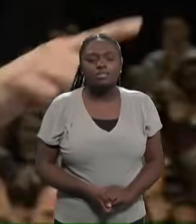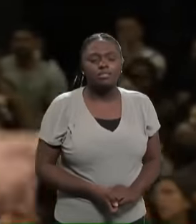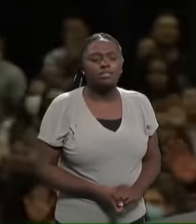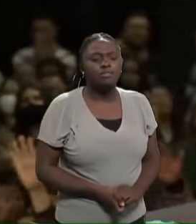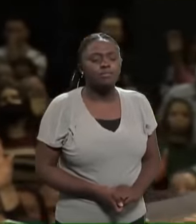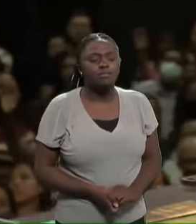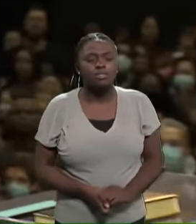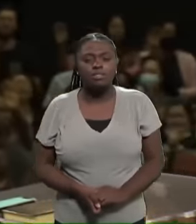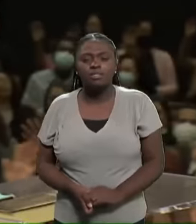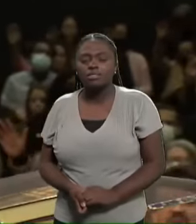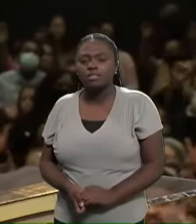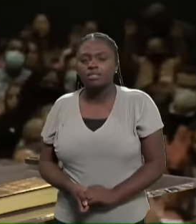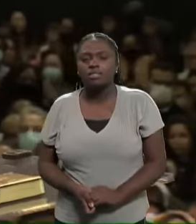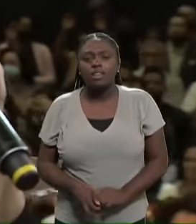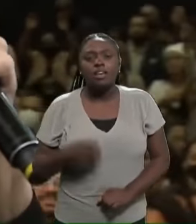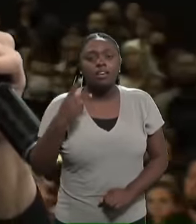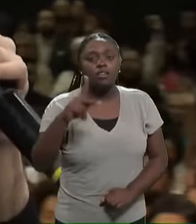Chegou a tua hora.